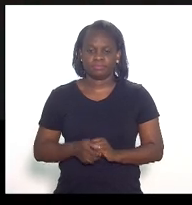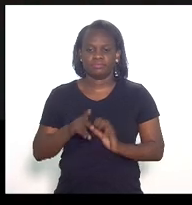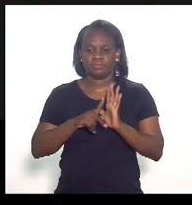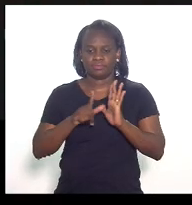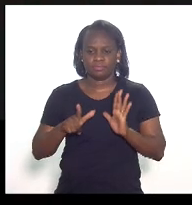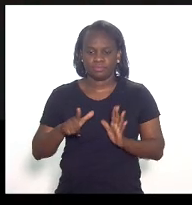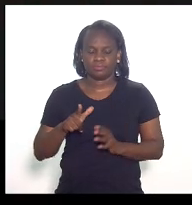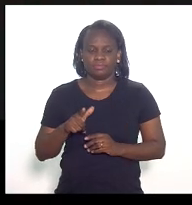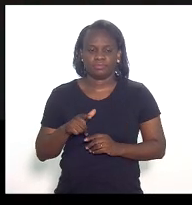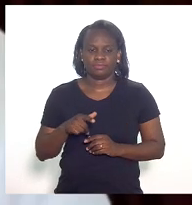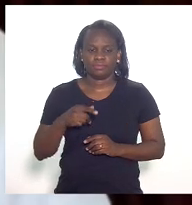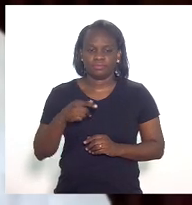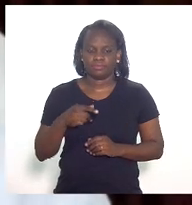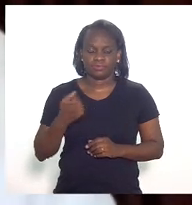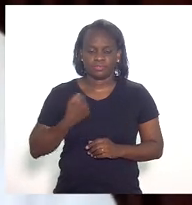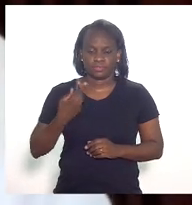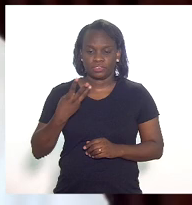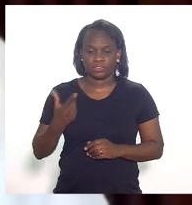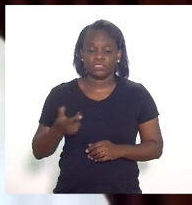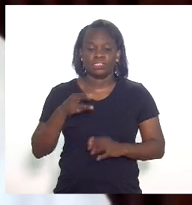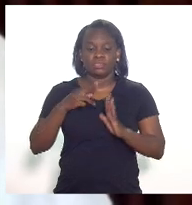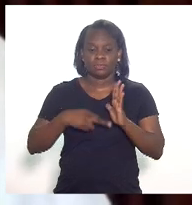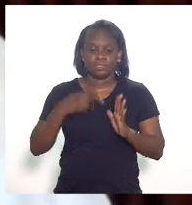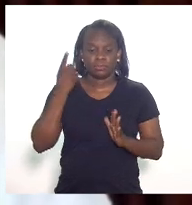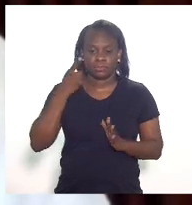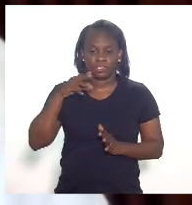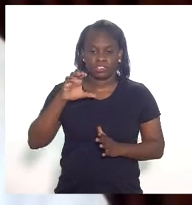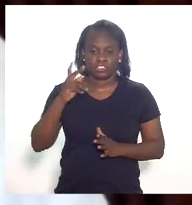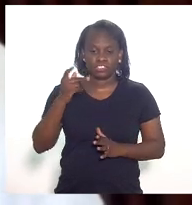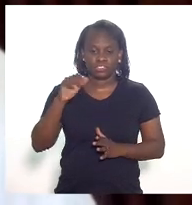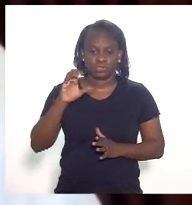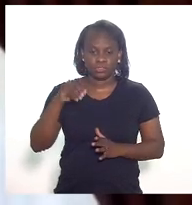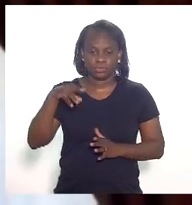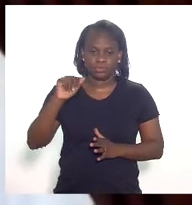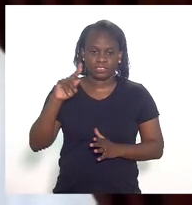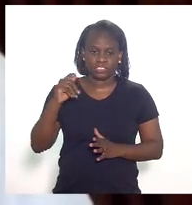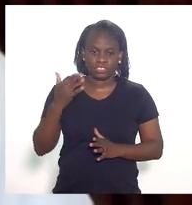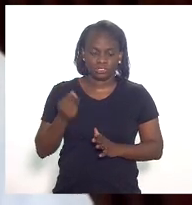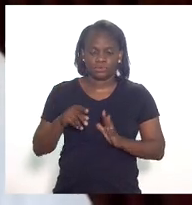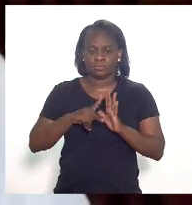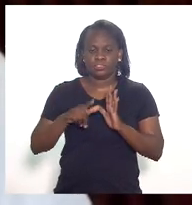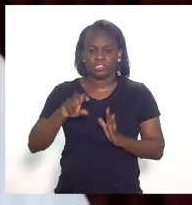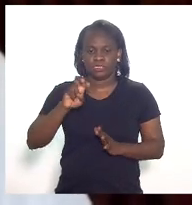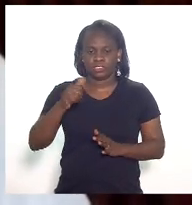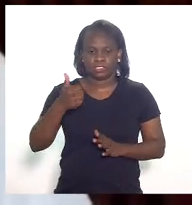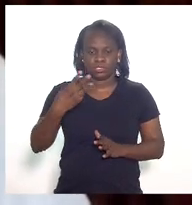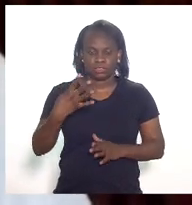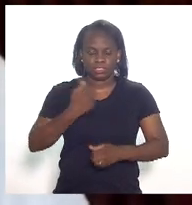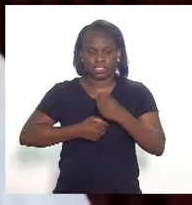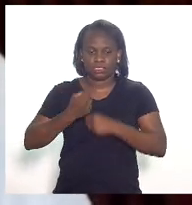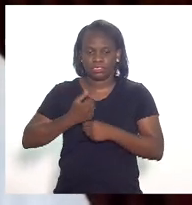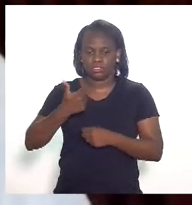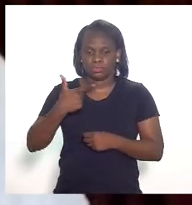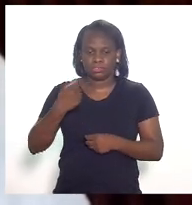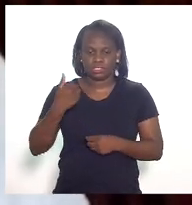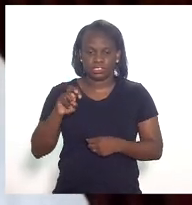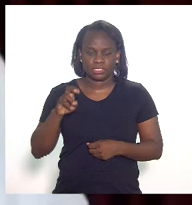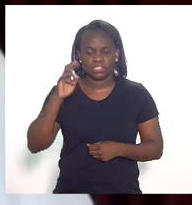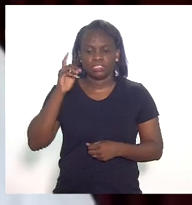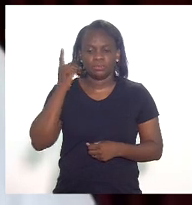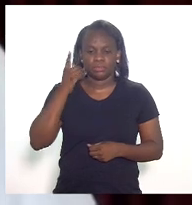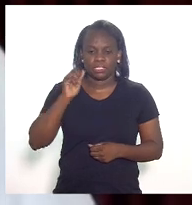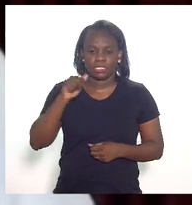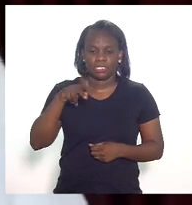Projeto de lei 32 da pauta, relator deputado Chico Machado. Projeto de lei 514-2015, autor deputado André Ciliano, parecer